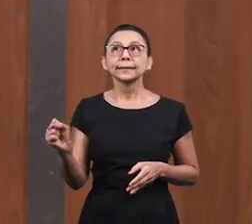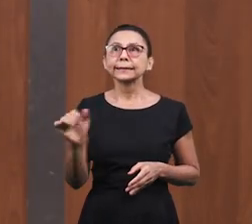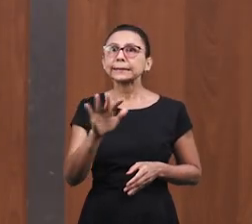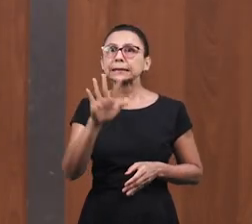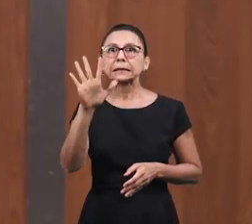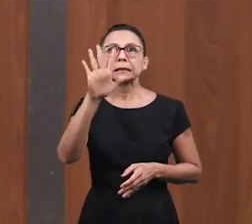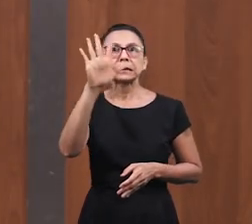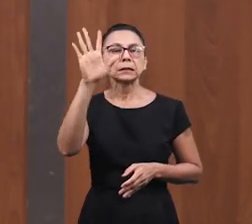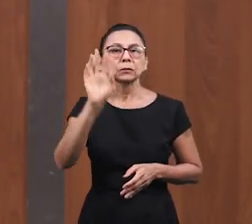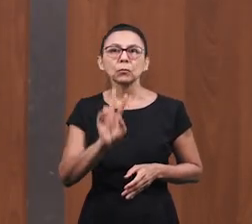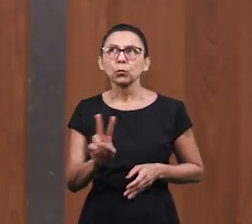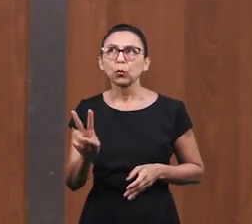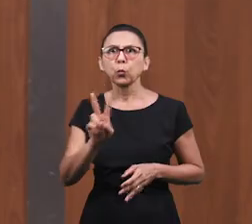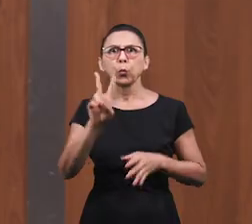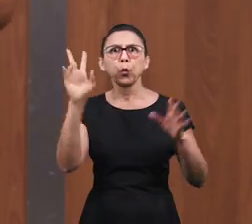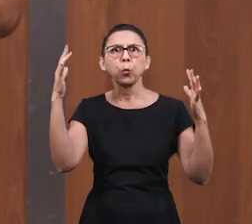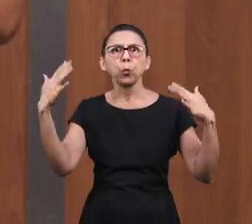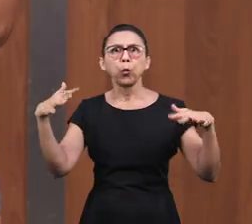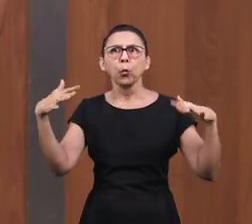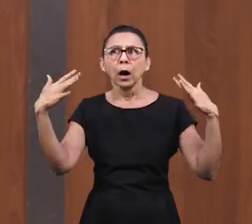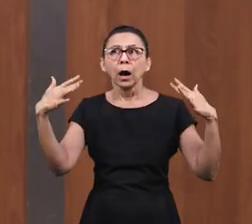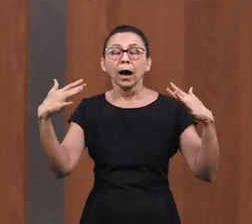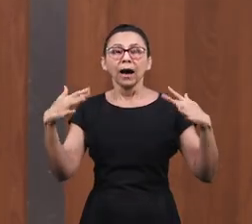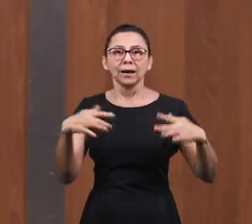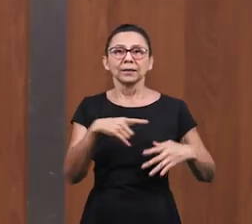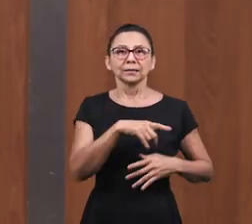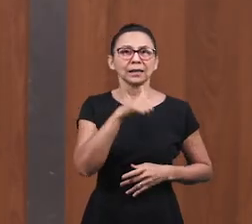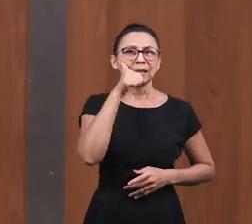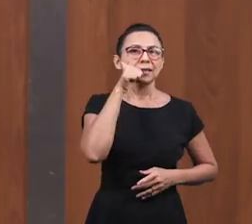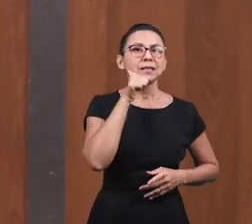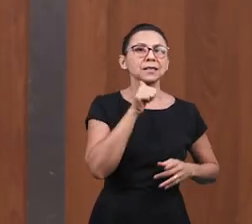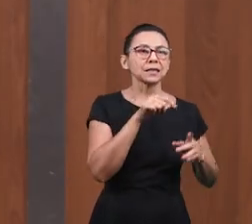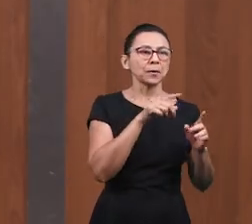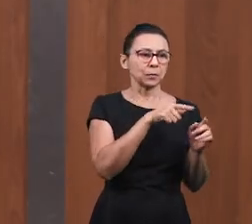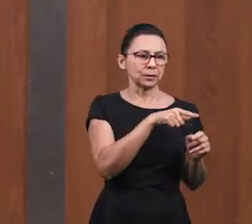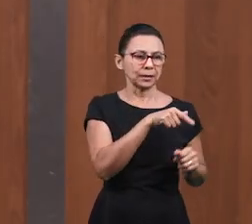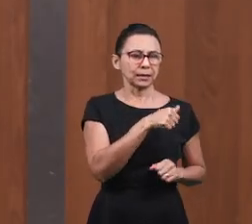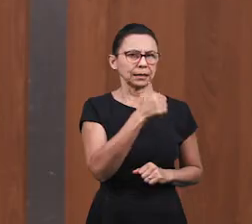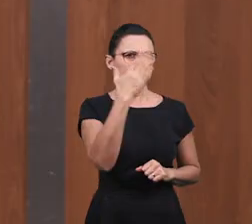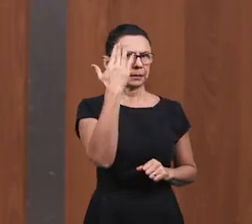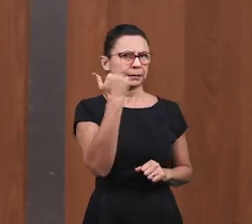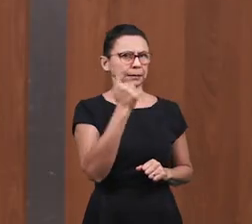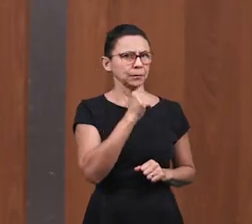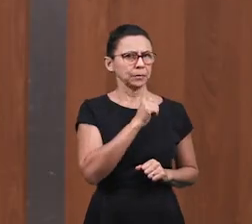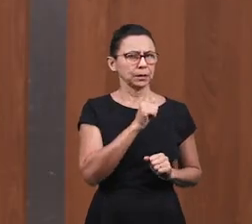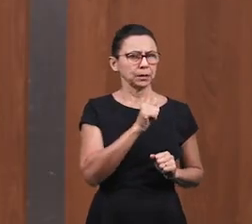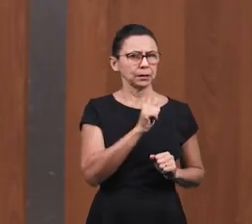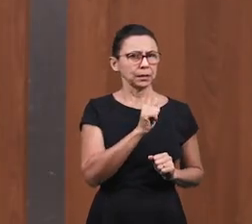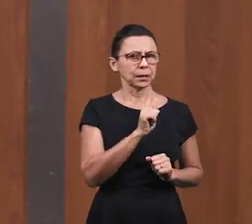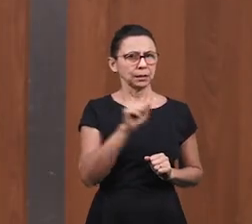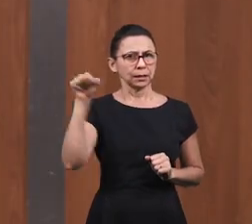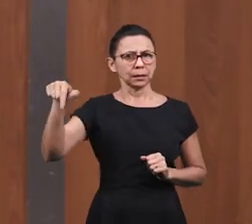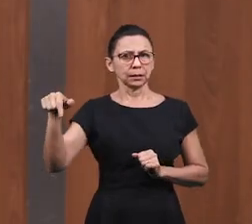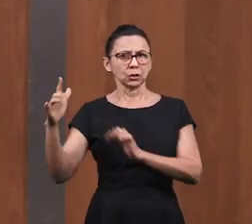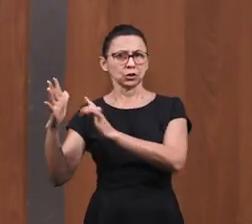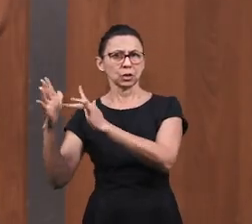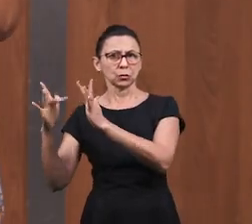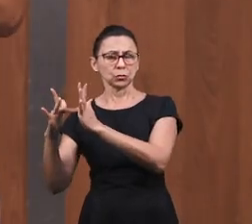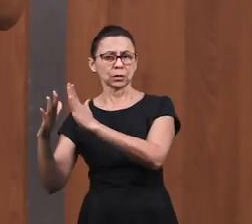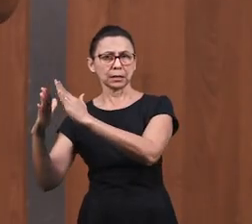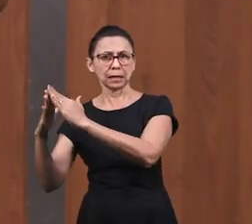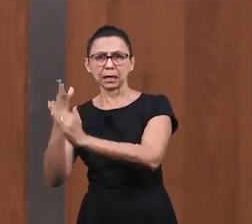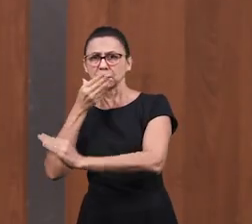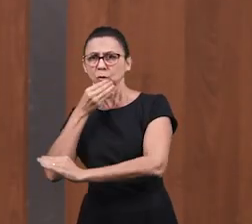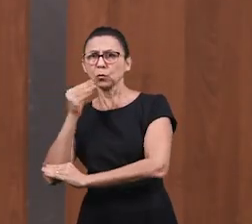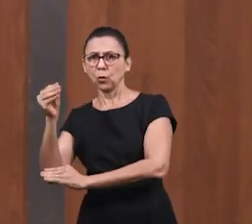muito caros, muito valiosos. Essa mulher, sabendo que Jesus estava na casa do fariseu, veio